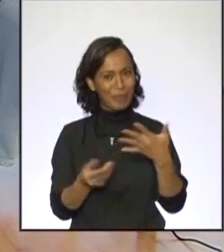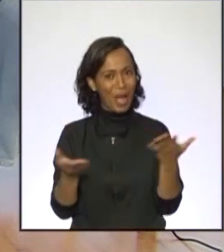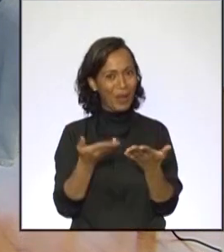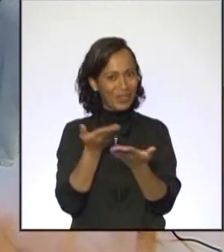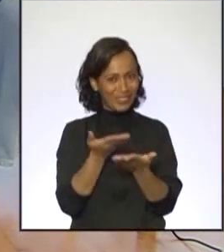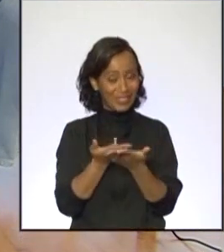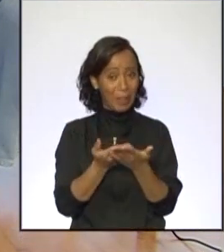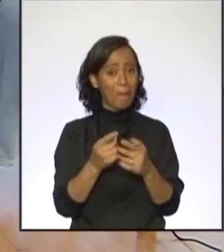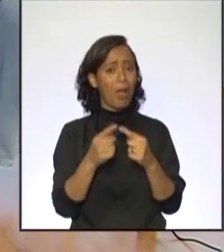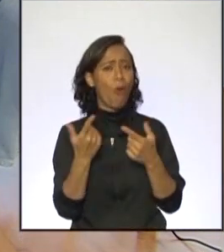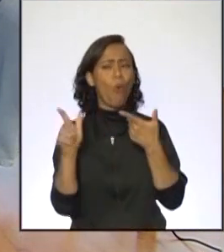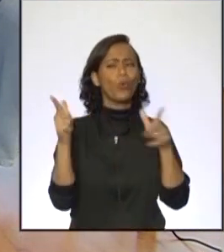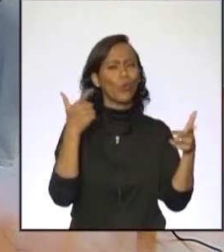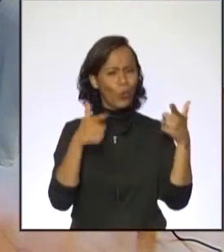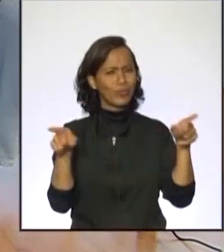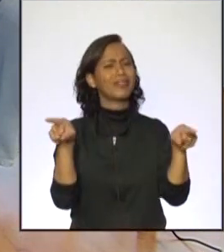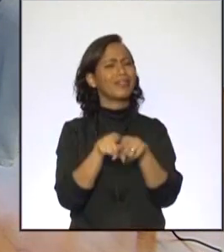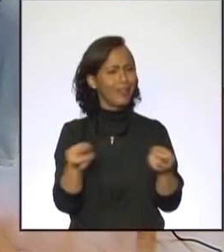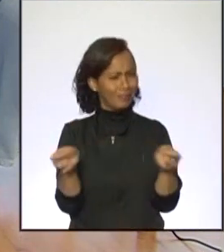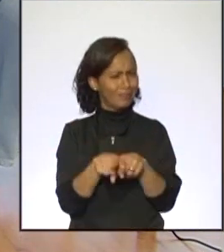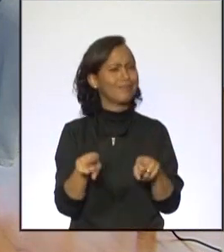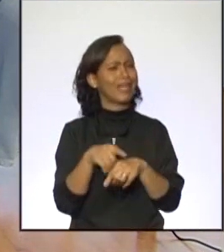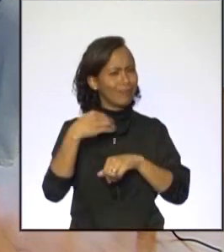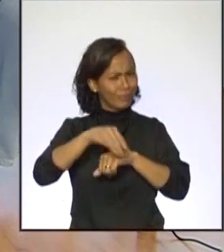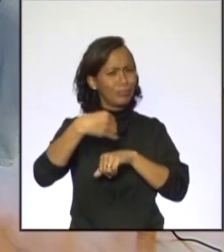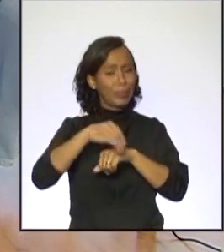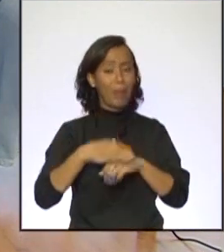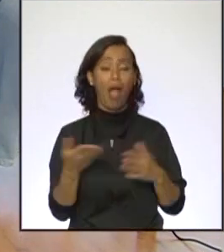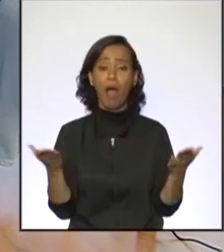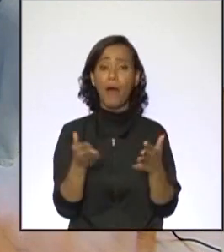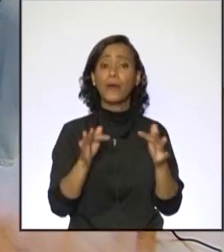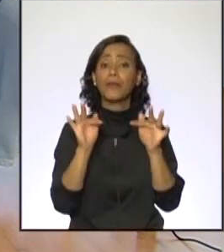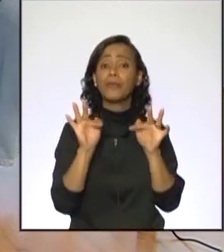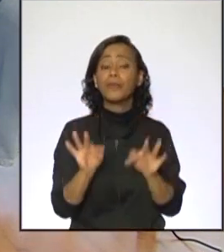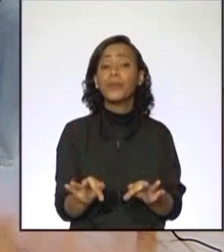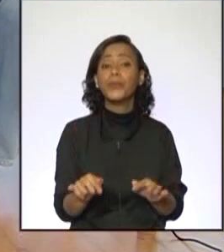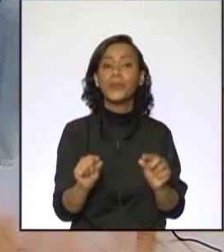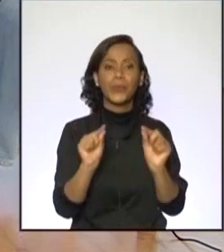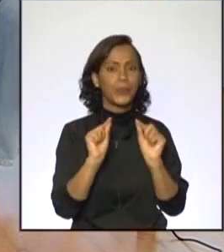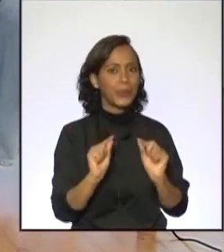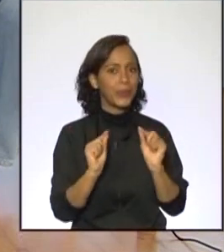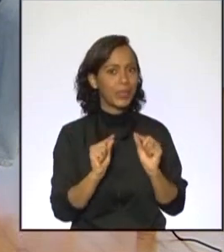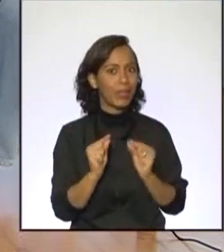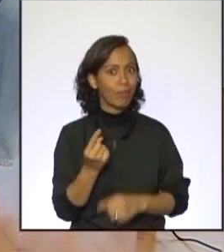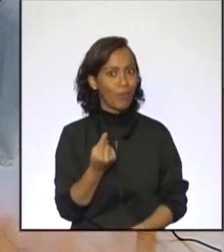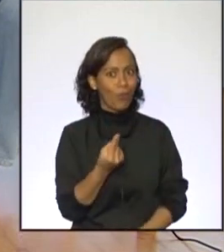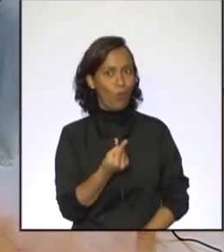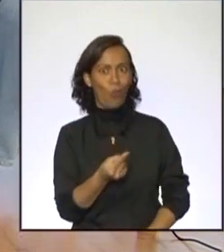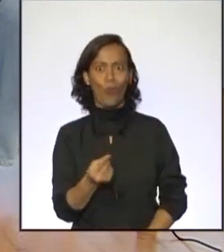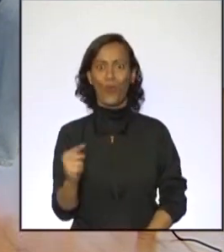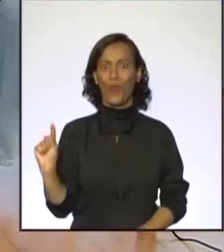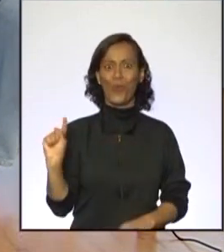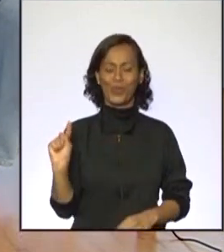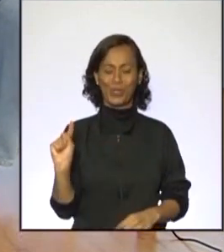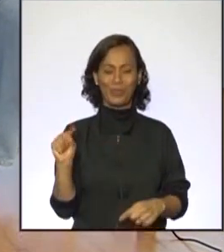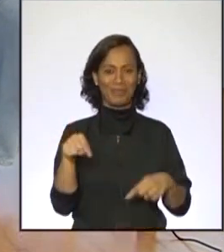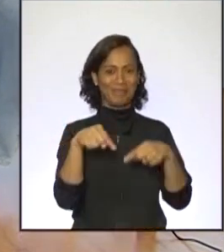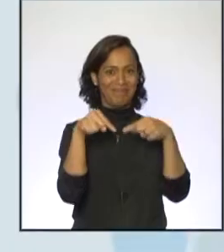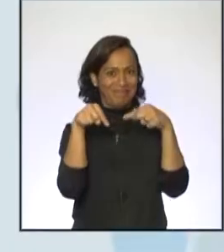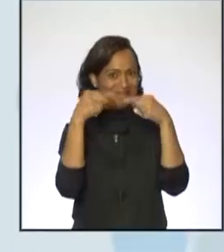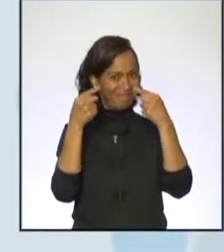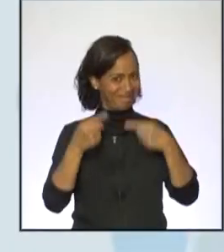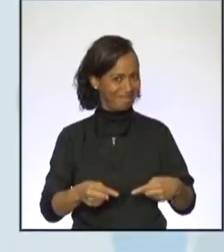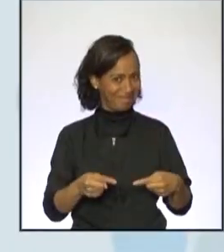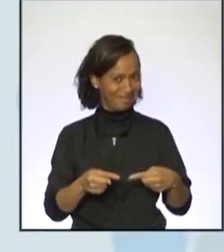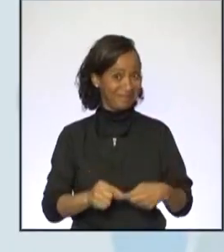foi trabalhada aí, ok? Ok. E para finalizarmos, Vamos um ao último último desafio. desafio. Olha